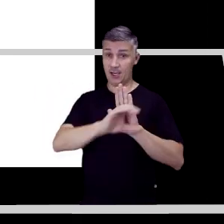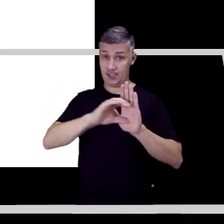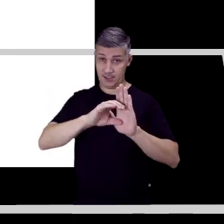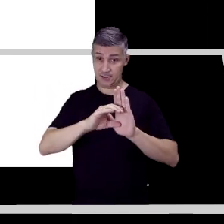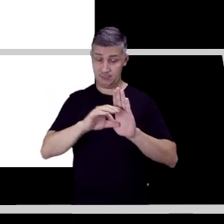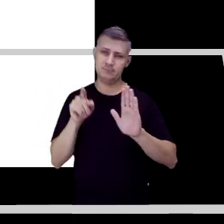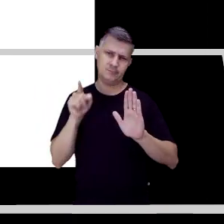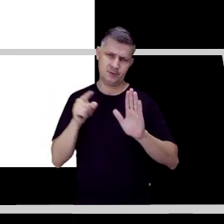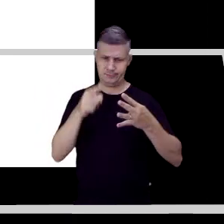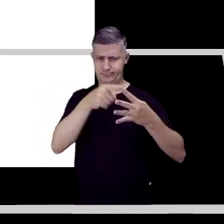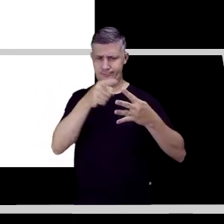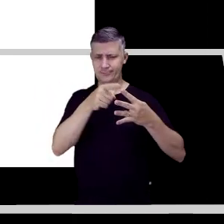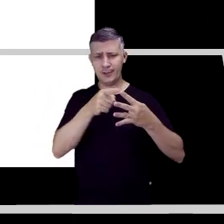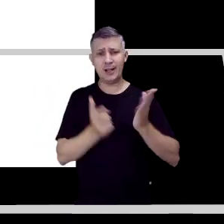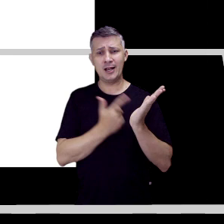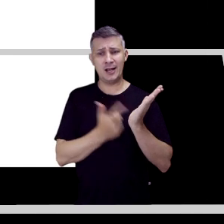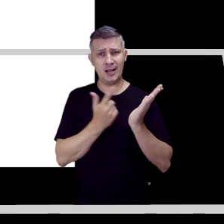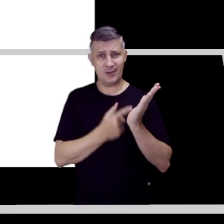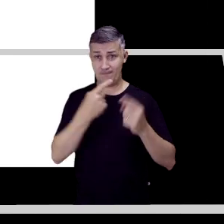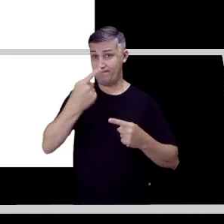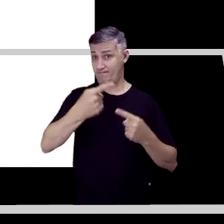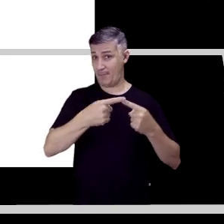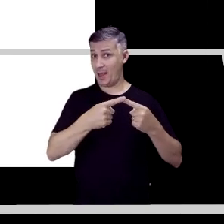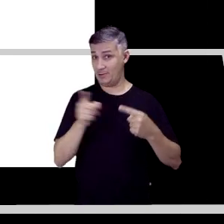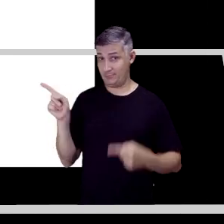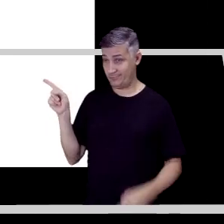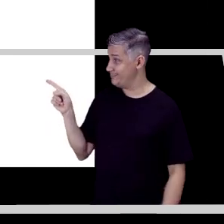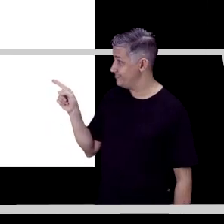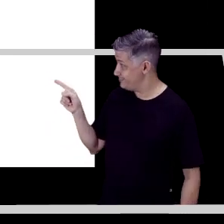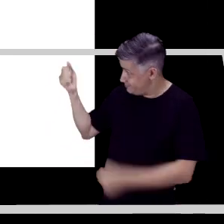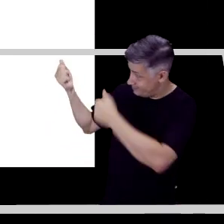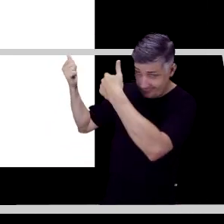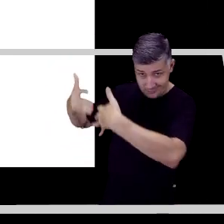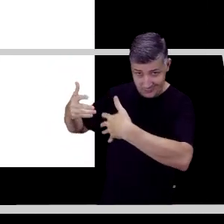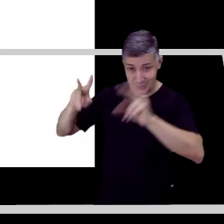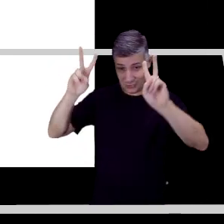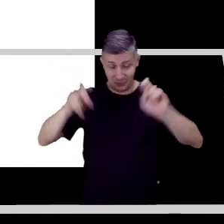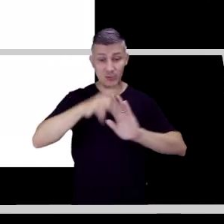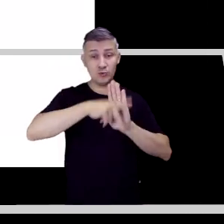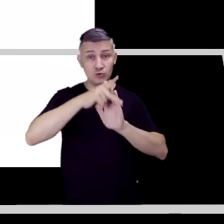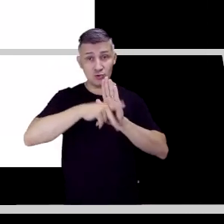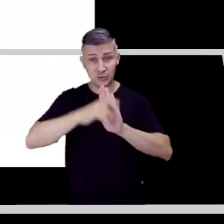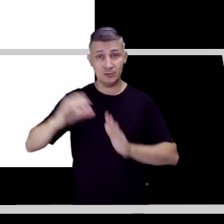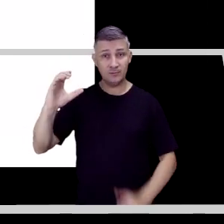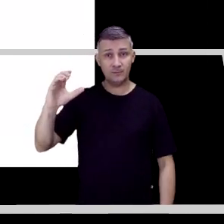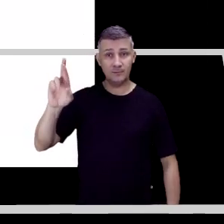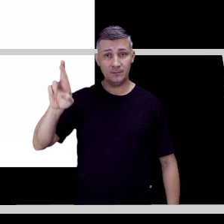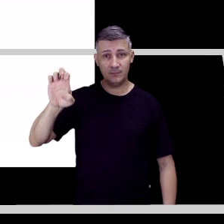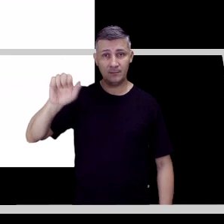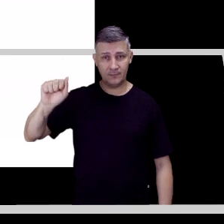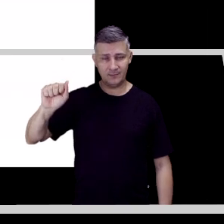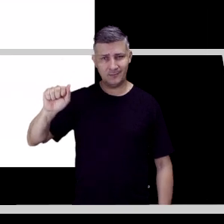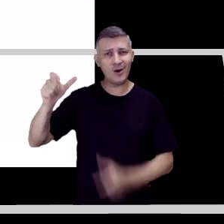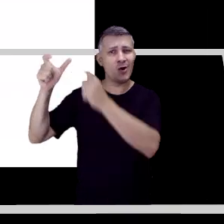esse capítulo, né, ou essa edição do livreto foi a primeira que a gente desenvolveu, fala sobre esse projeto do CREA Paraíba, e a